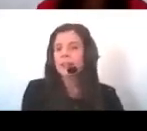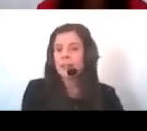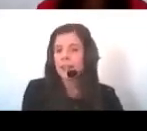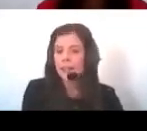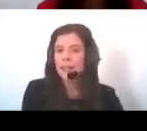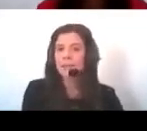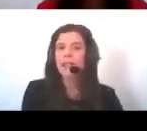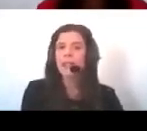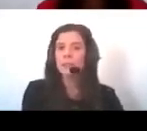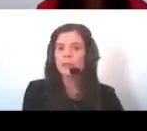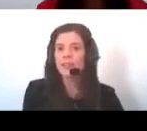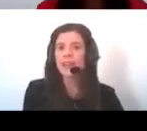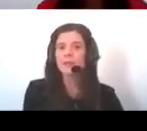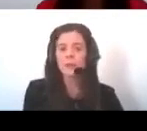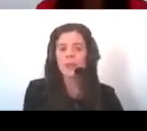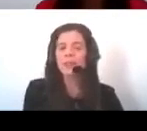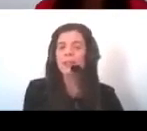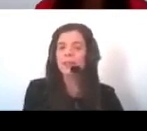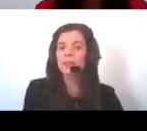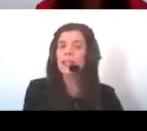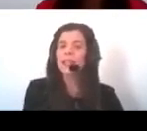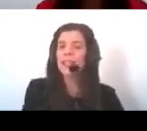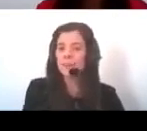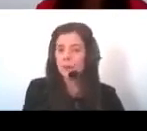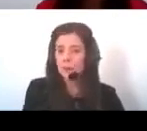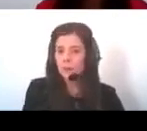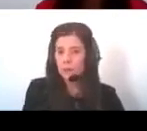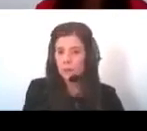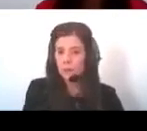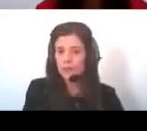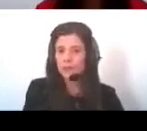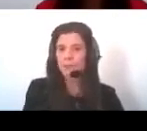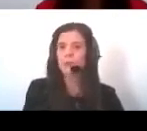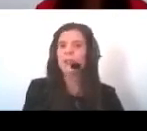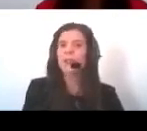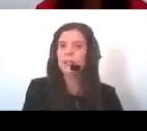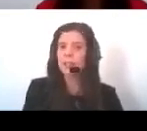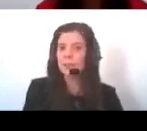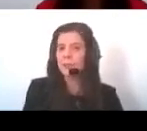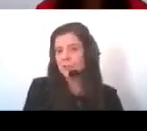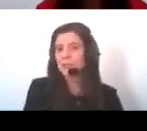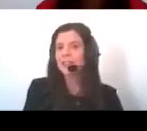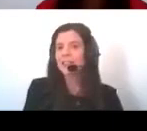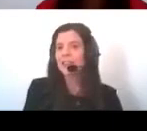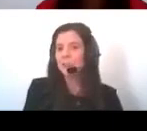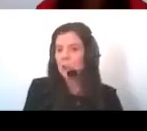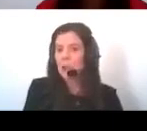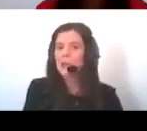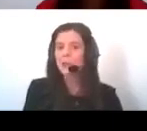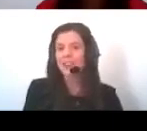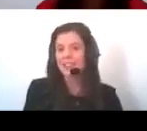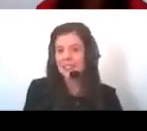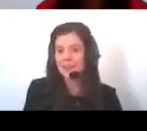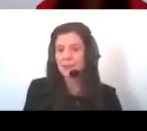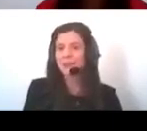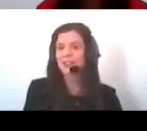Essa secretaria, ela é responsável em trazer o equilíbrio para o município. Tanto, a gente fala assim, até econômico,